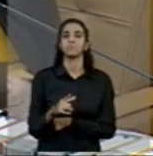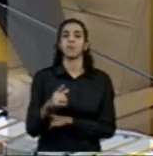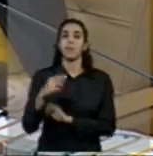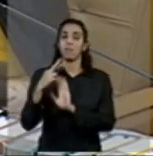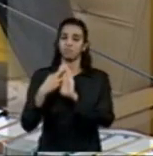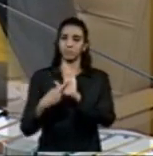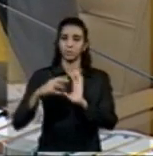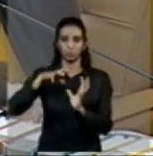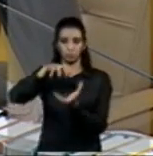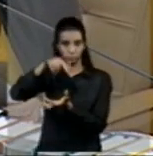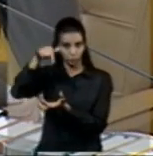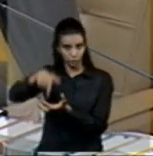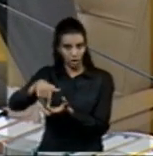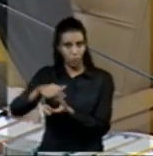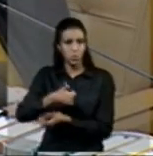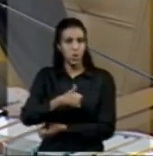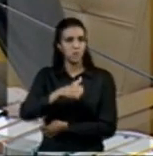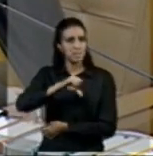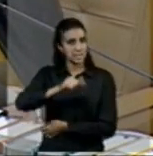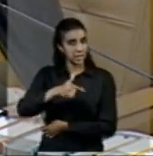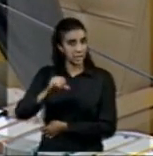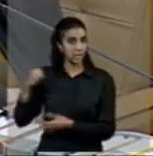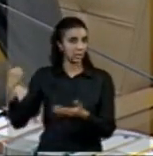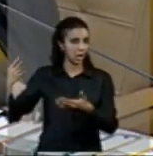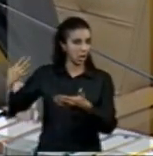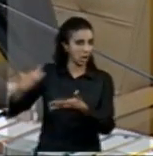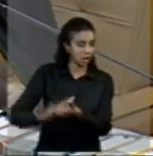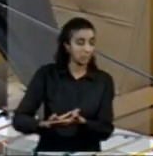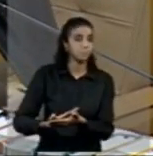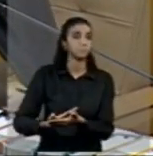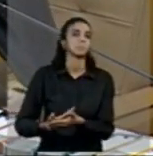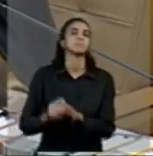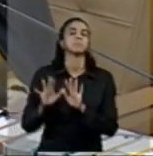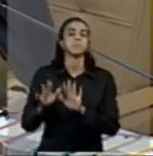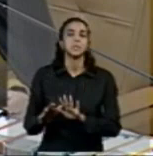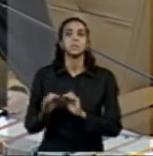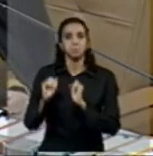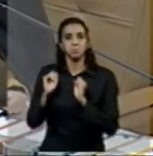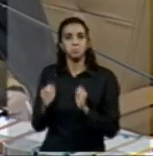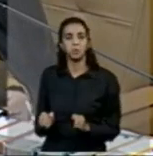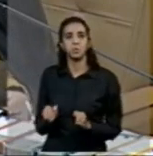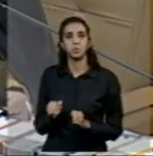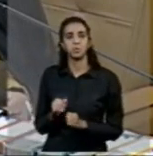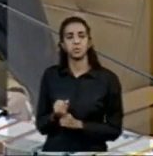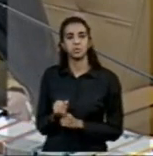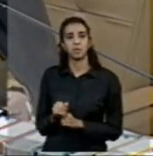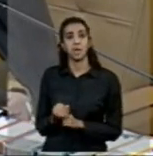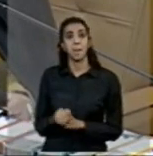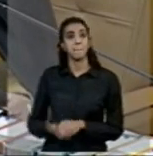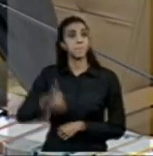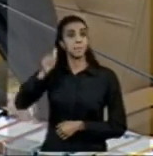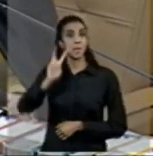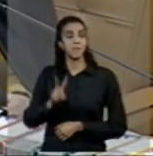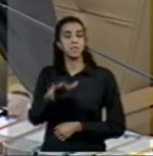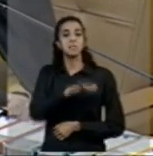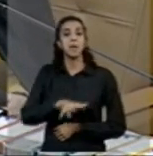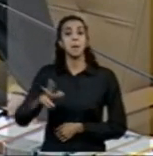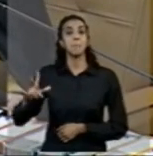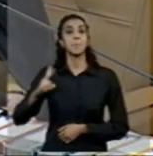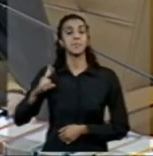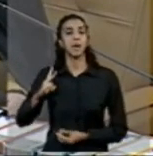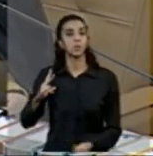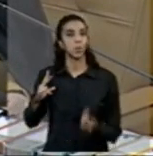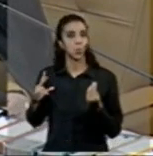mundial, a partir da década de 70, repito, pode ser vislumbrada pela primeira vez no setor privado com